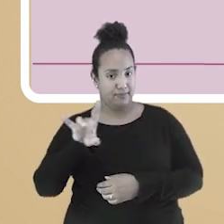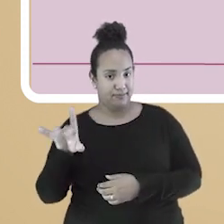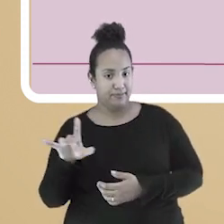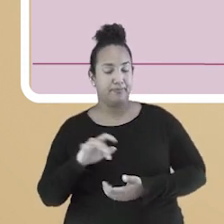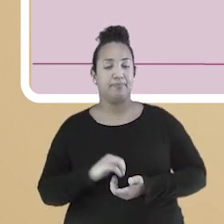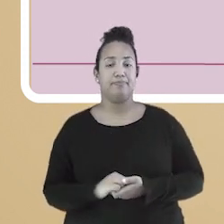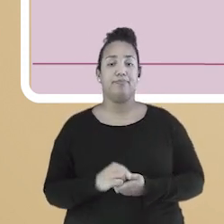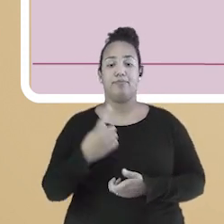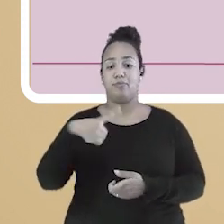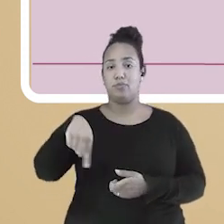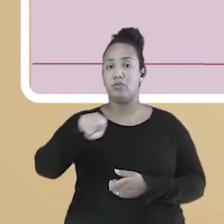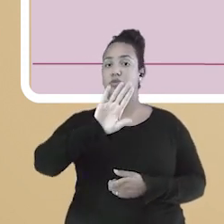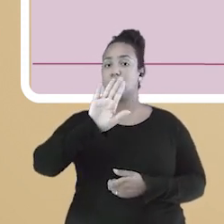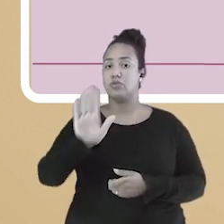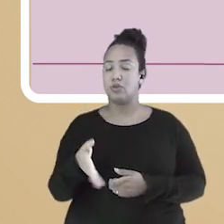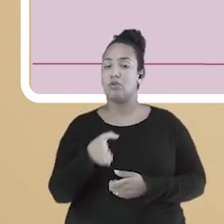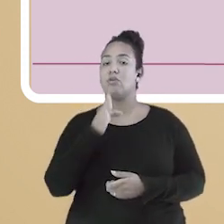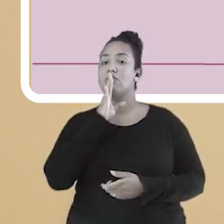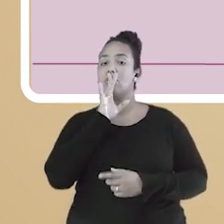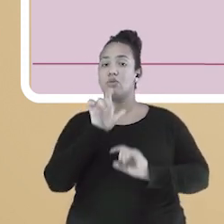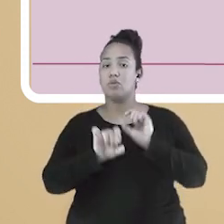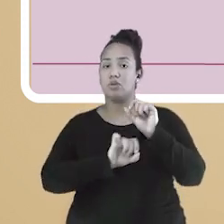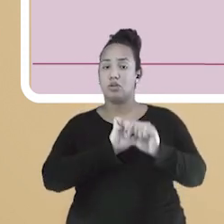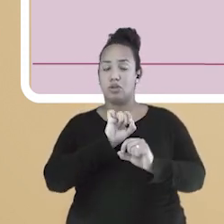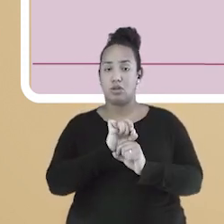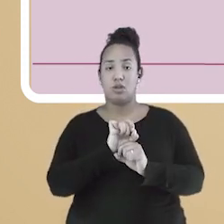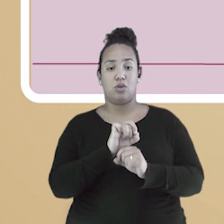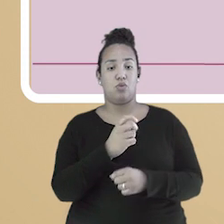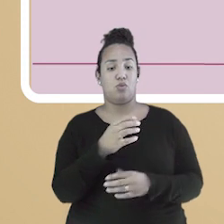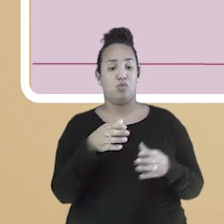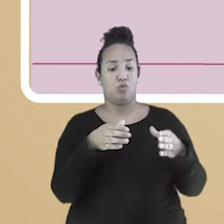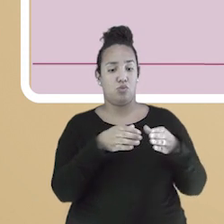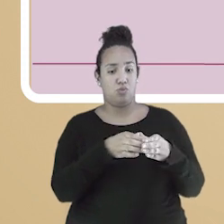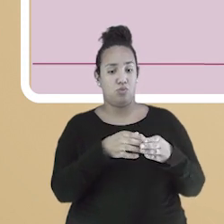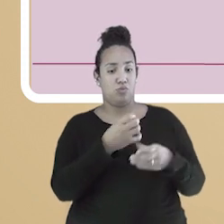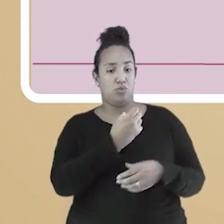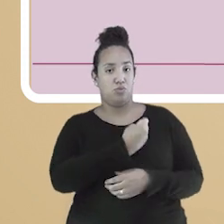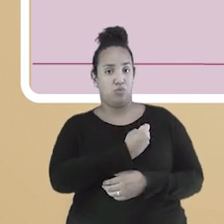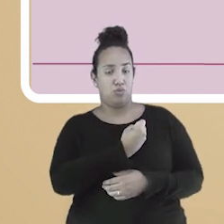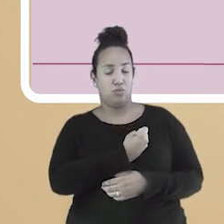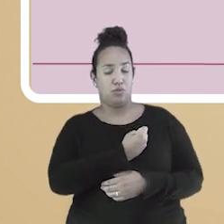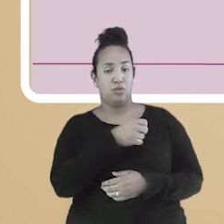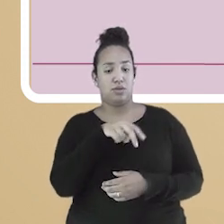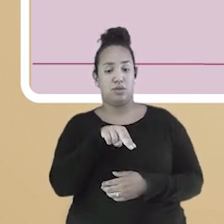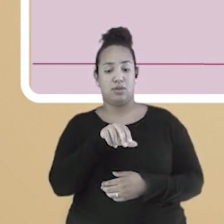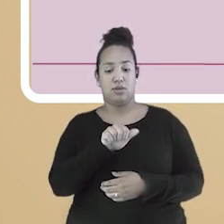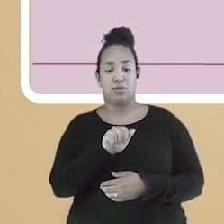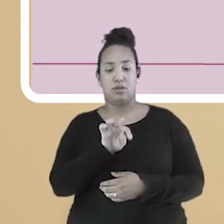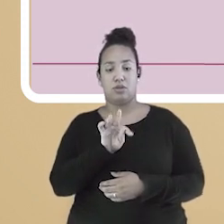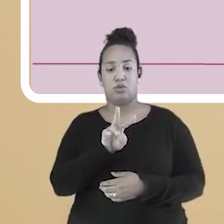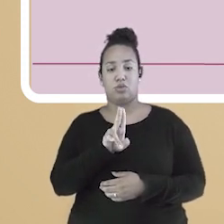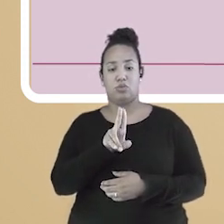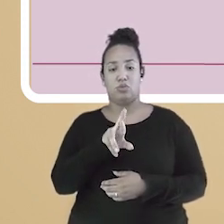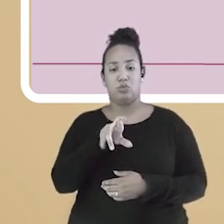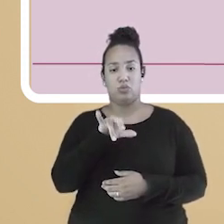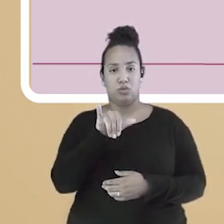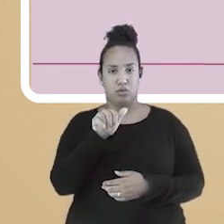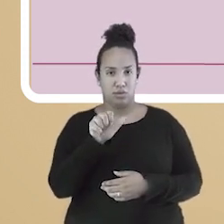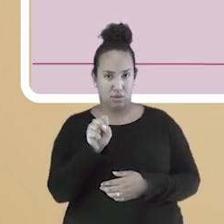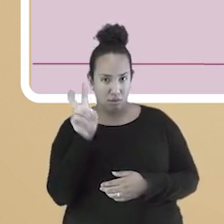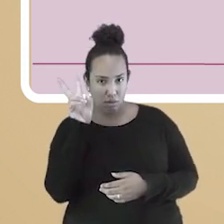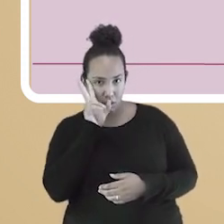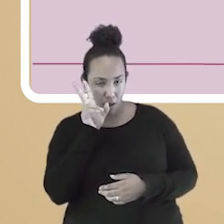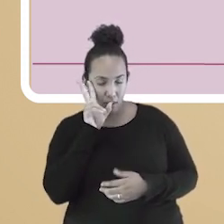o conjunto dos números naturais. Você se lembra dele? Pense aí. O conjunto dos